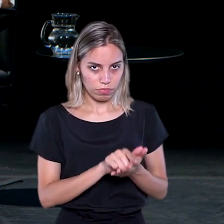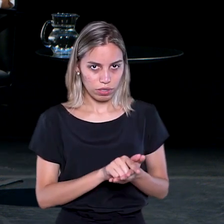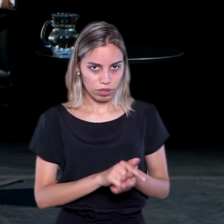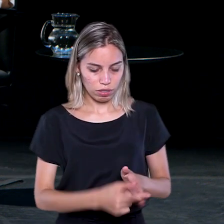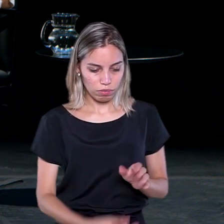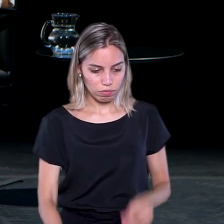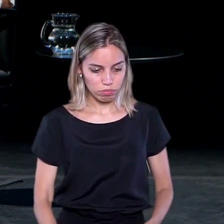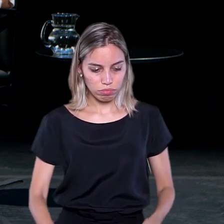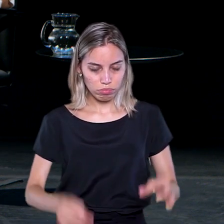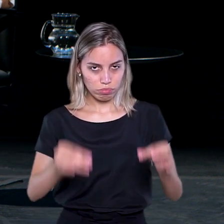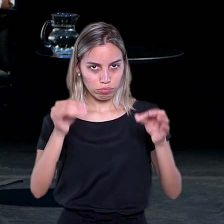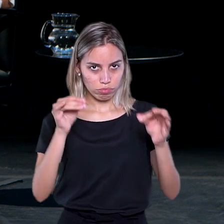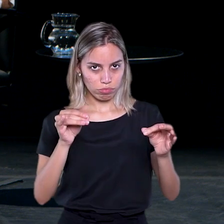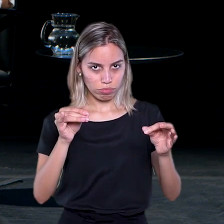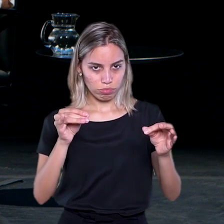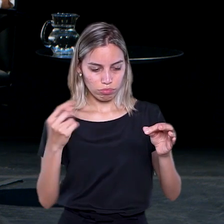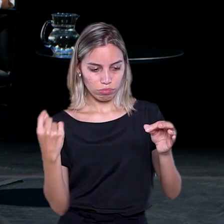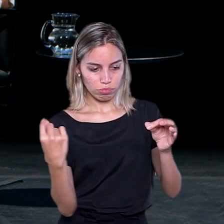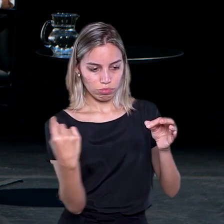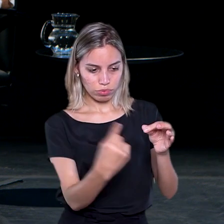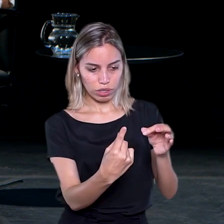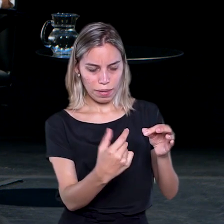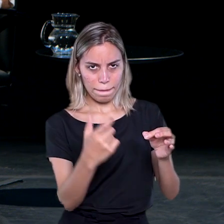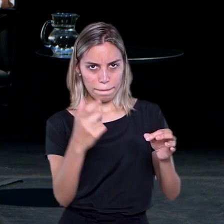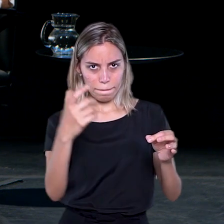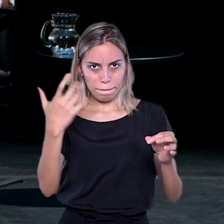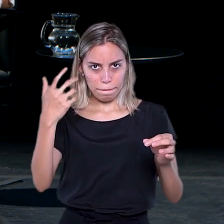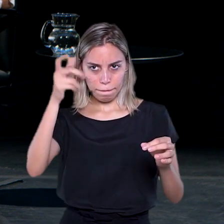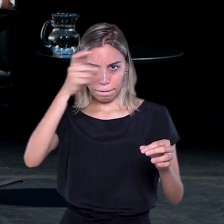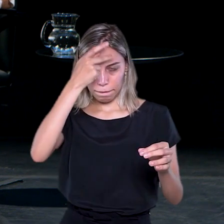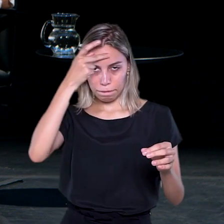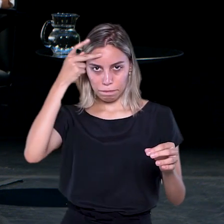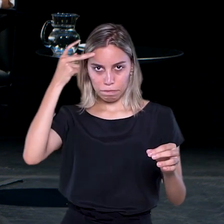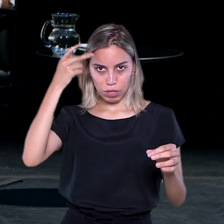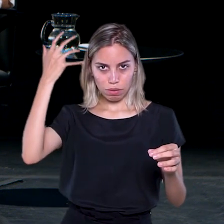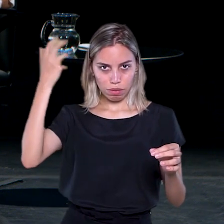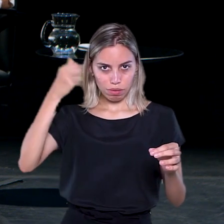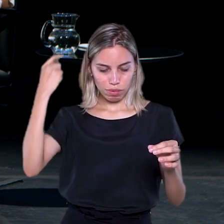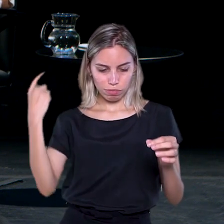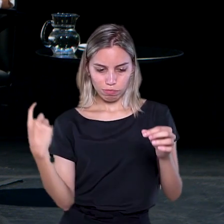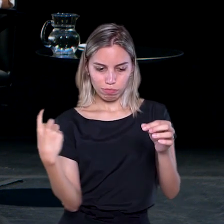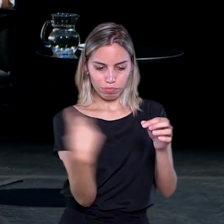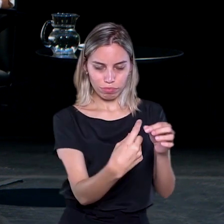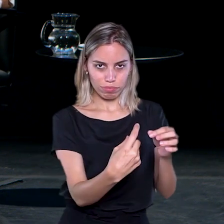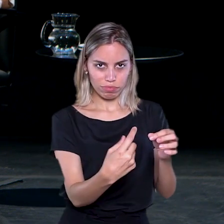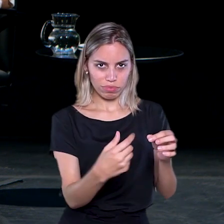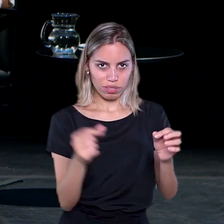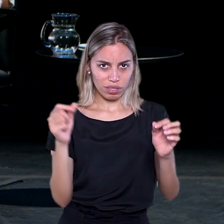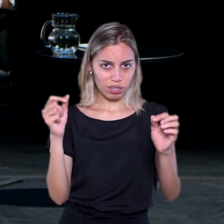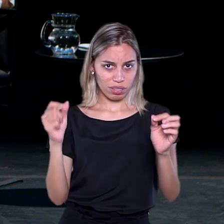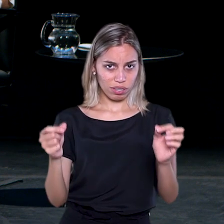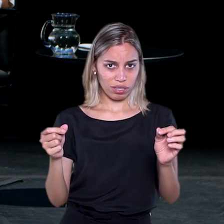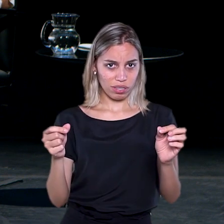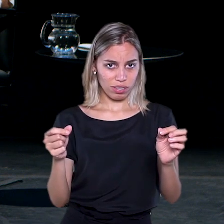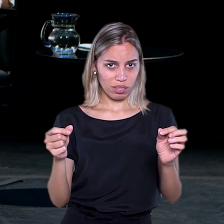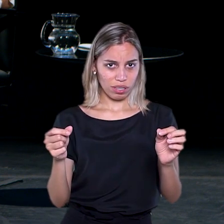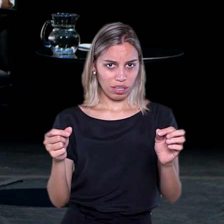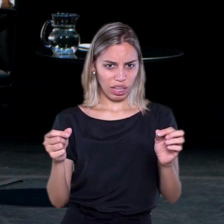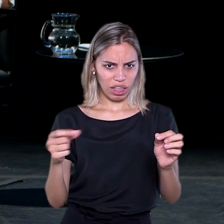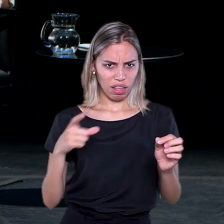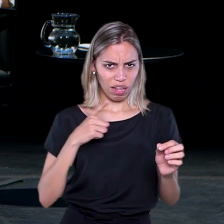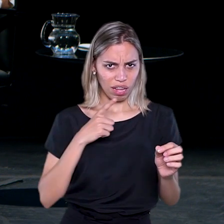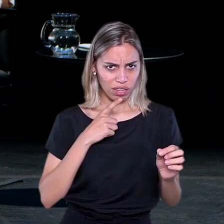uma autodeclaração me dizendo branca, eu não vou passar a colher privilégios